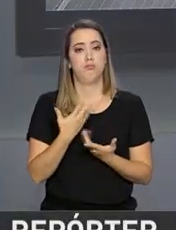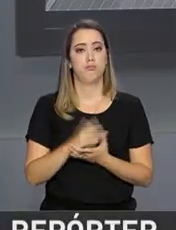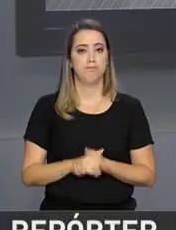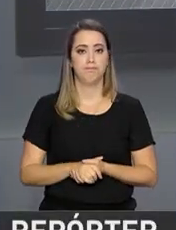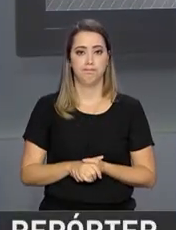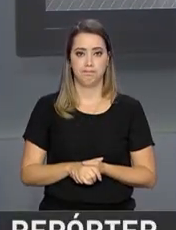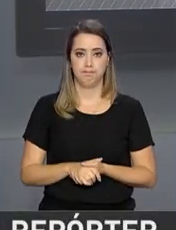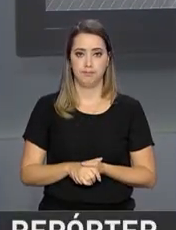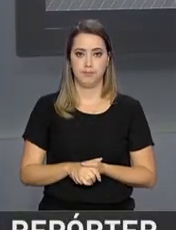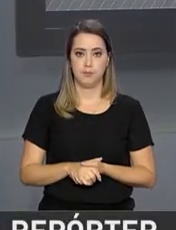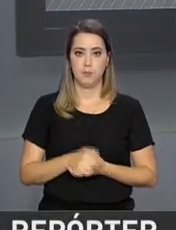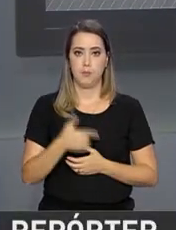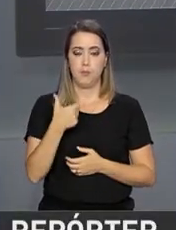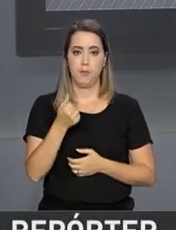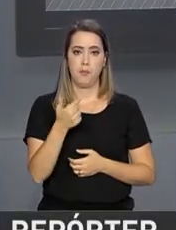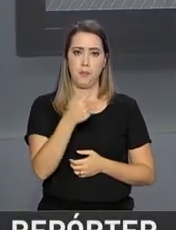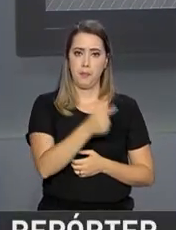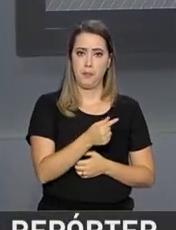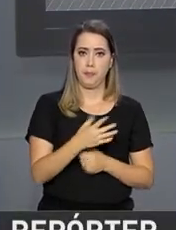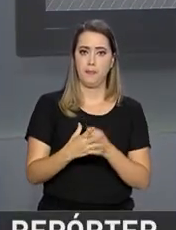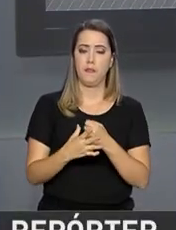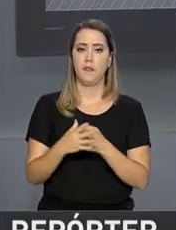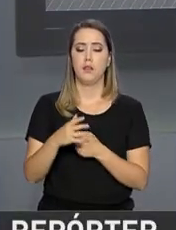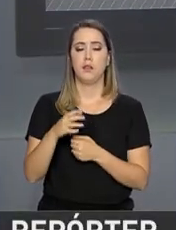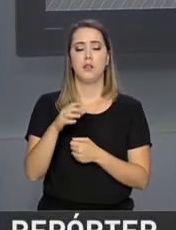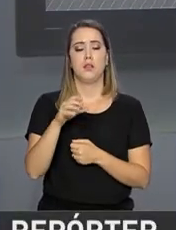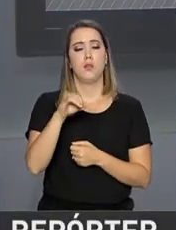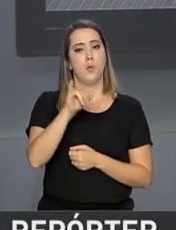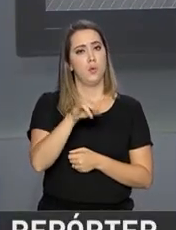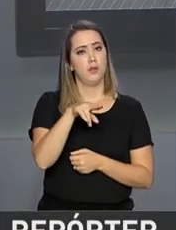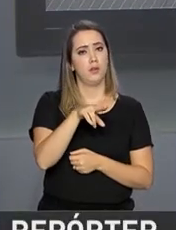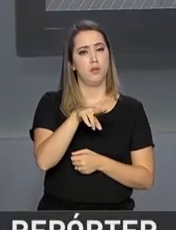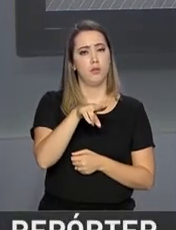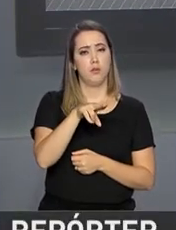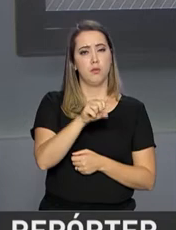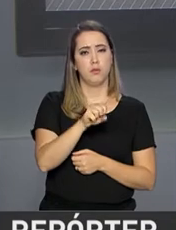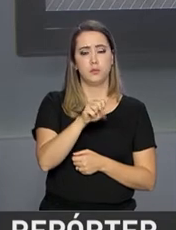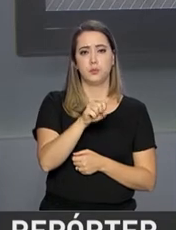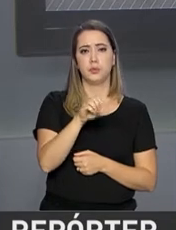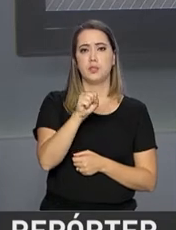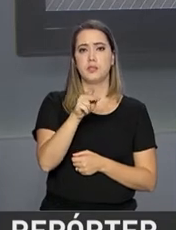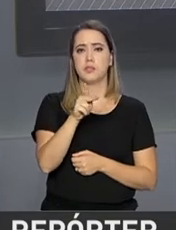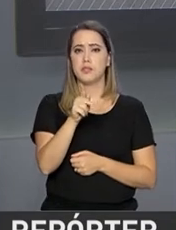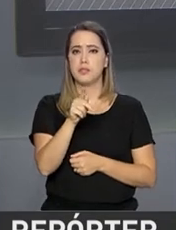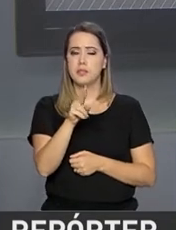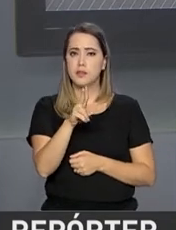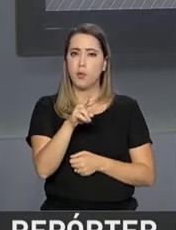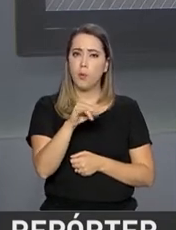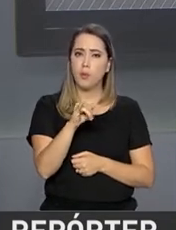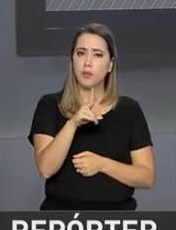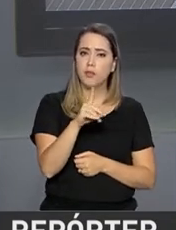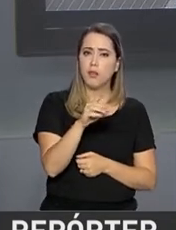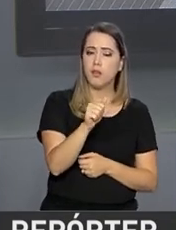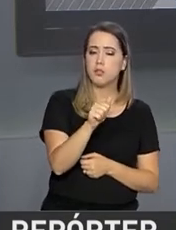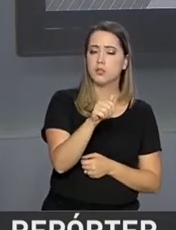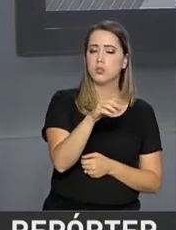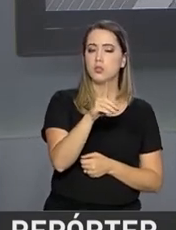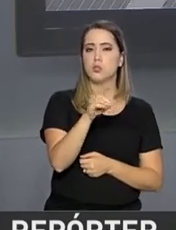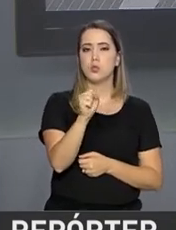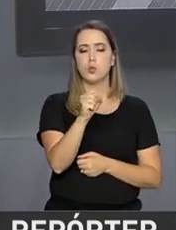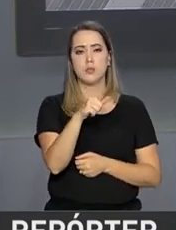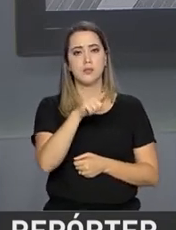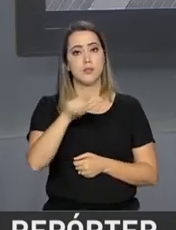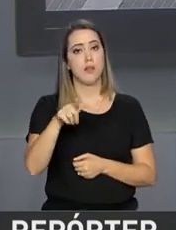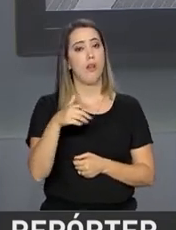em 2017 a seguridade social fechou com déficit de mais de 290 bilhões de reais o que